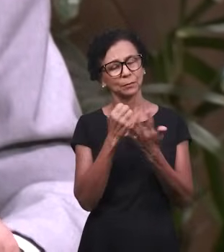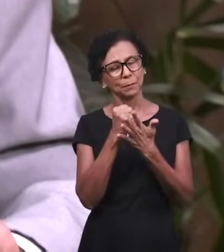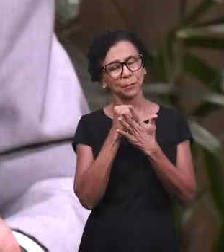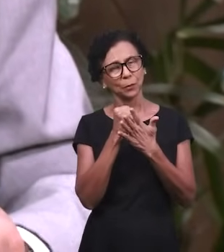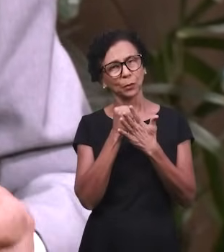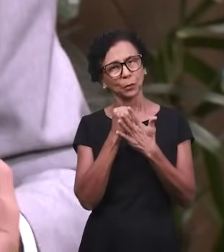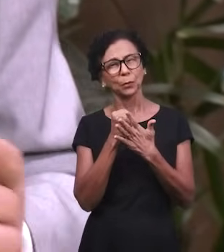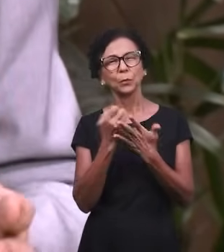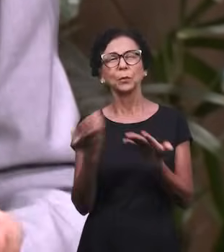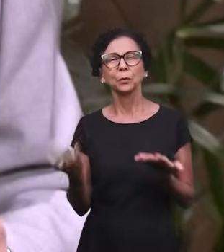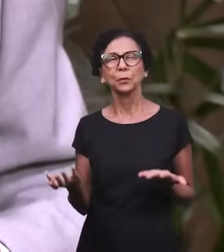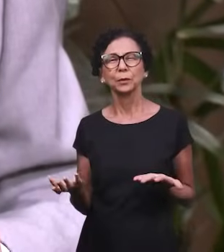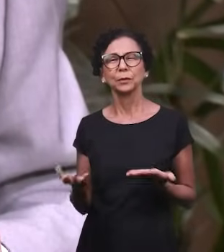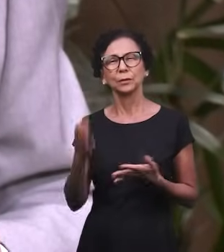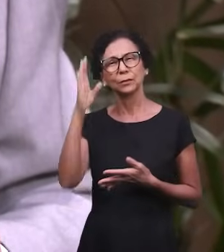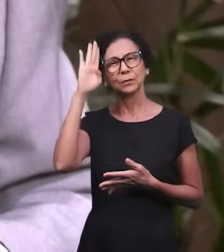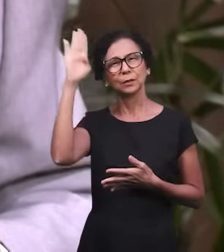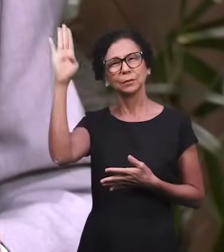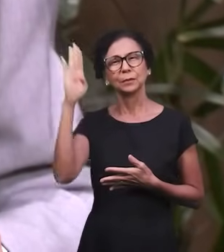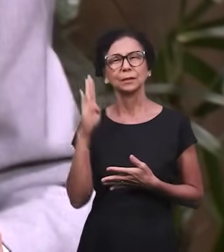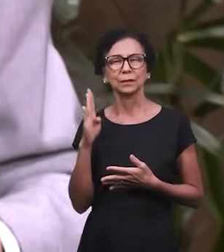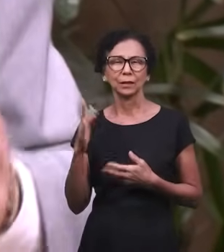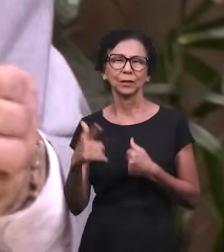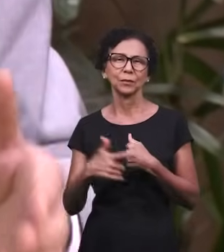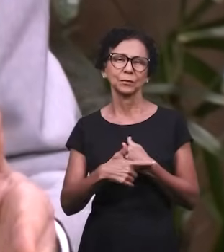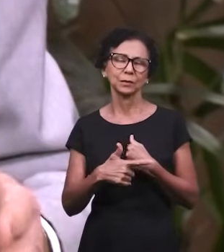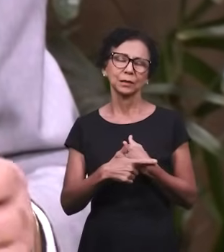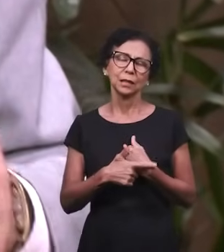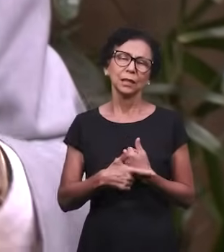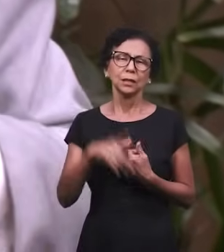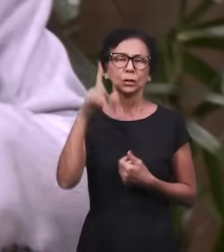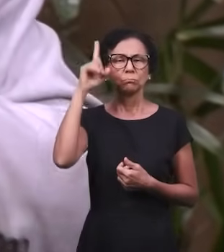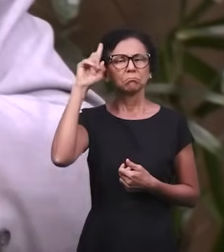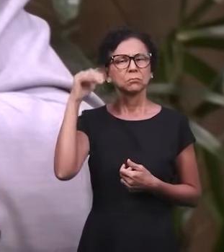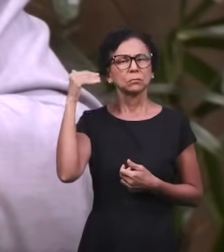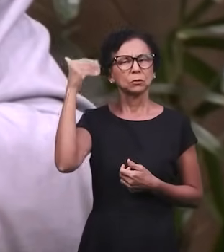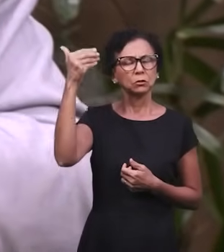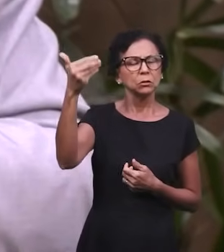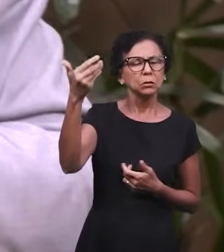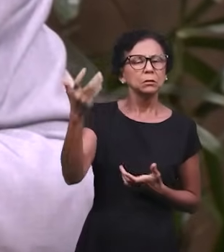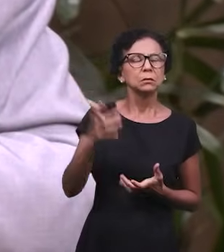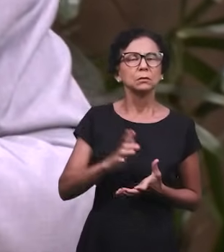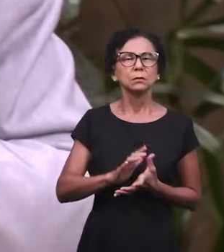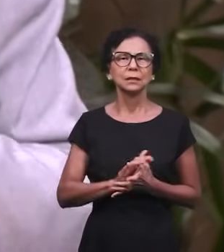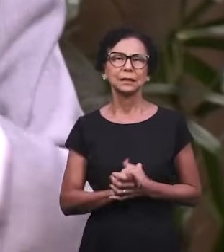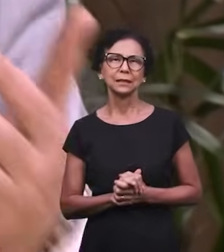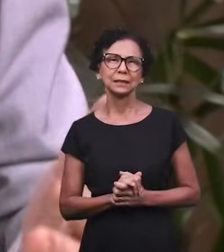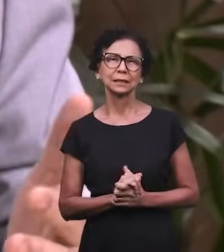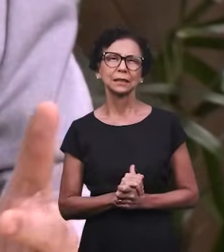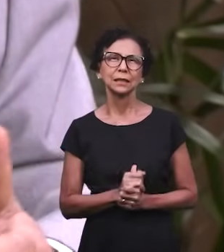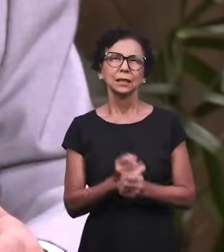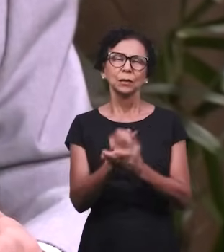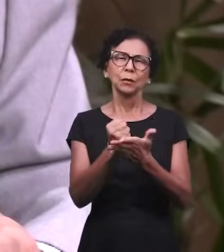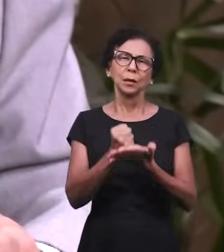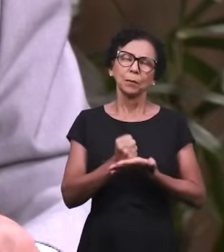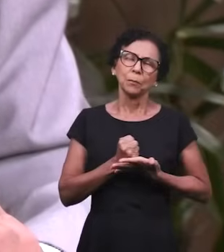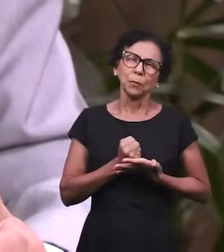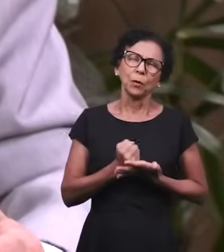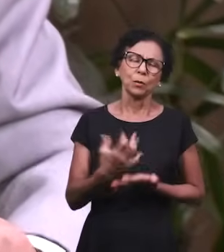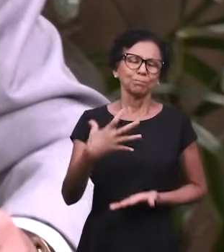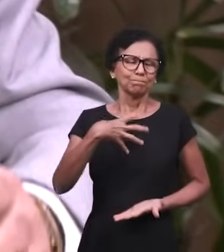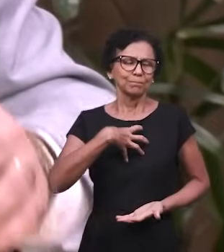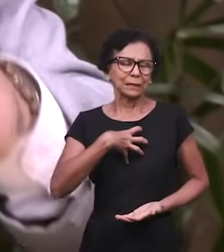um papel fundamental no nosso dia a dia né na na própria sustentação